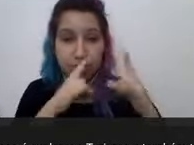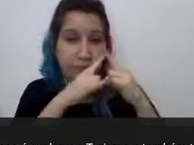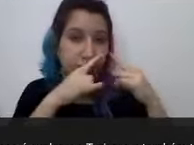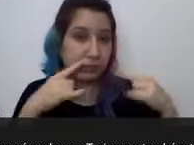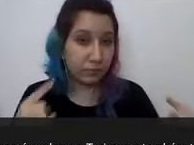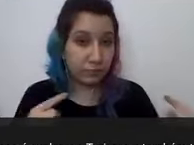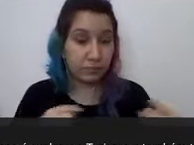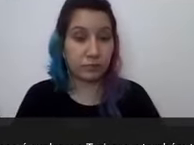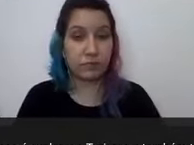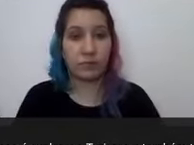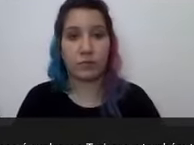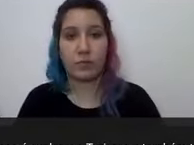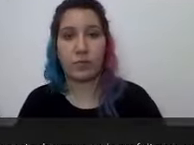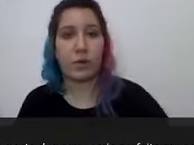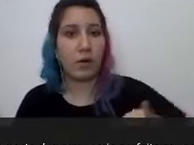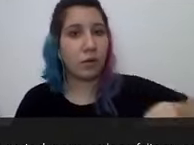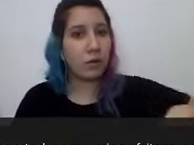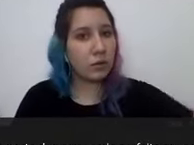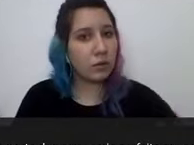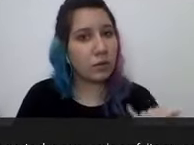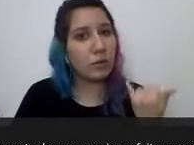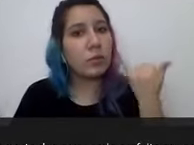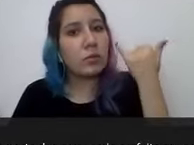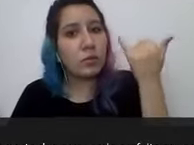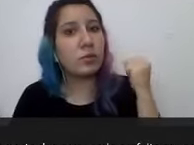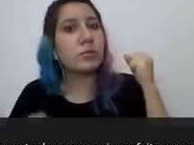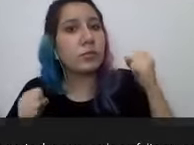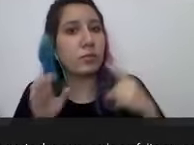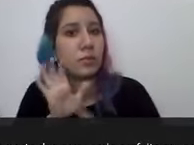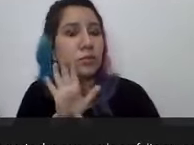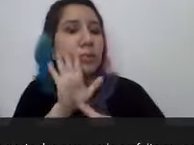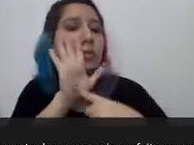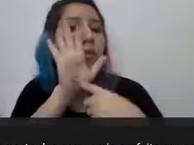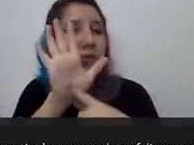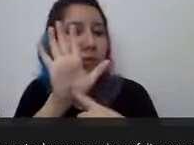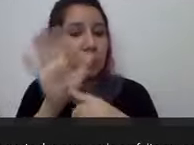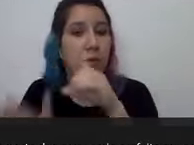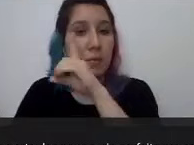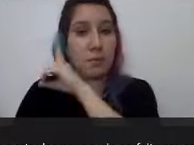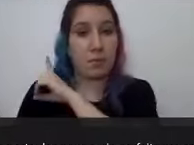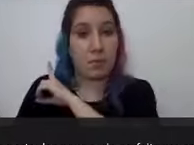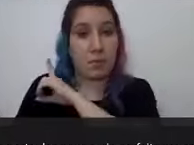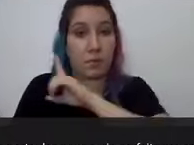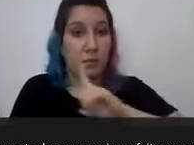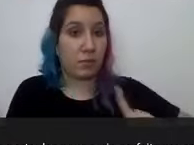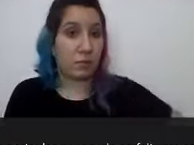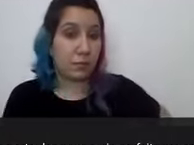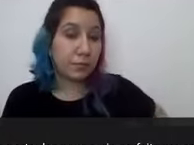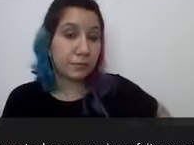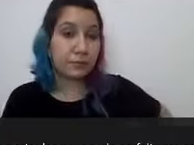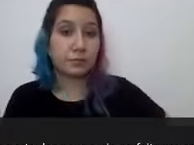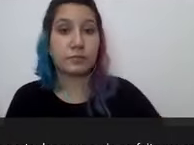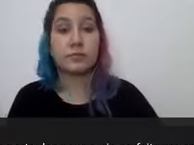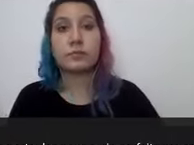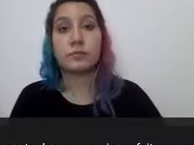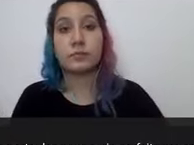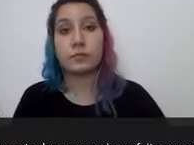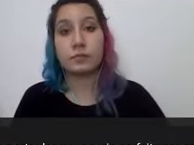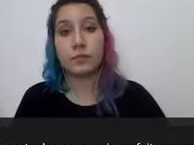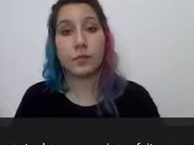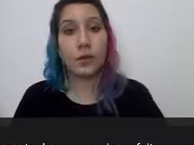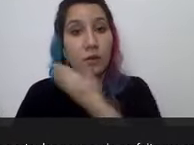são oportunidades que a gente possa apresentar para deputados, para isso, para o